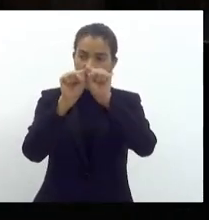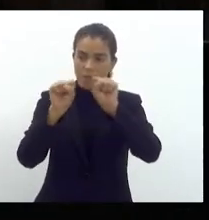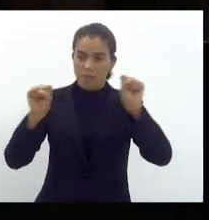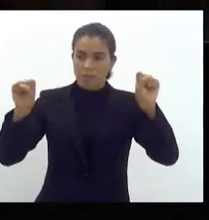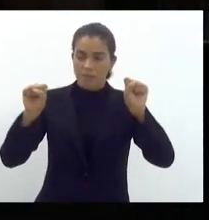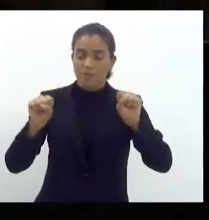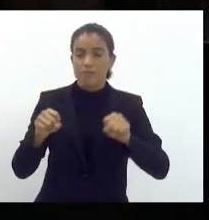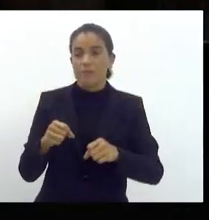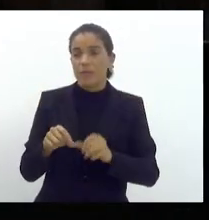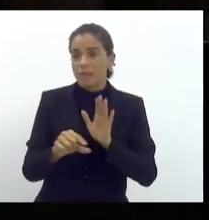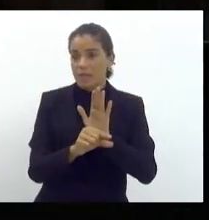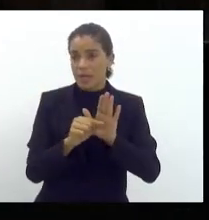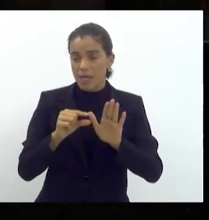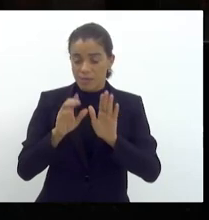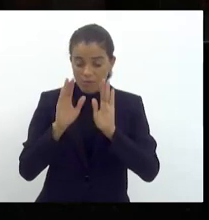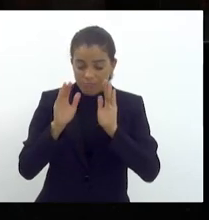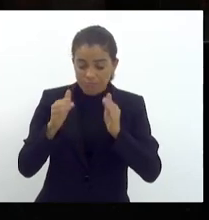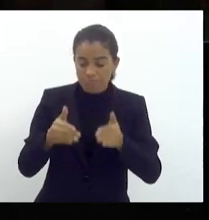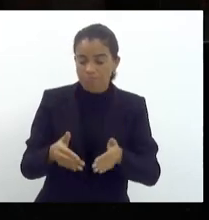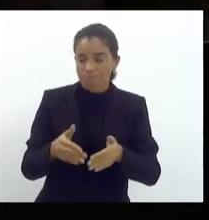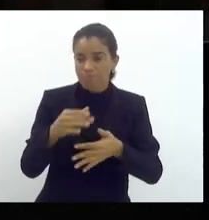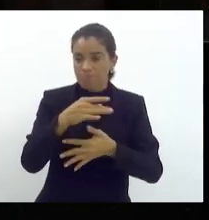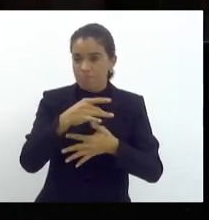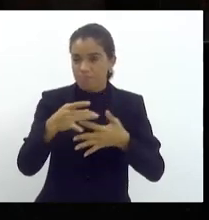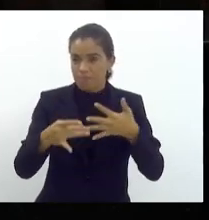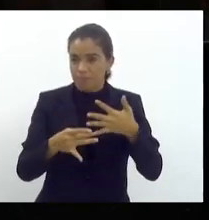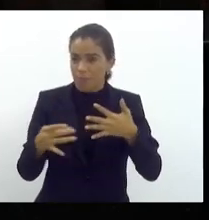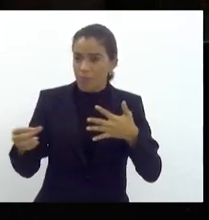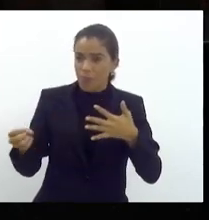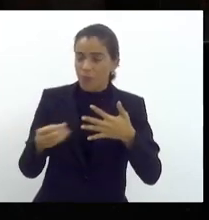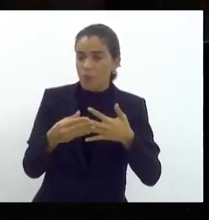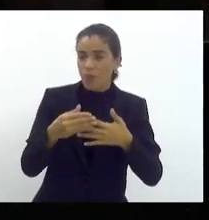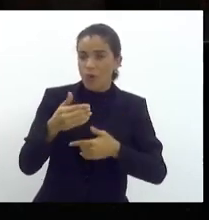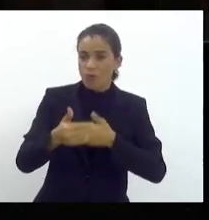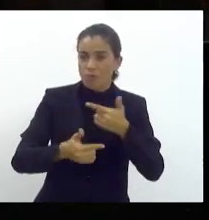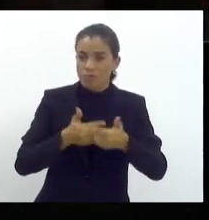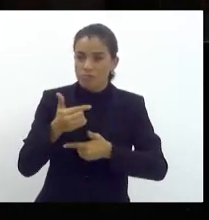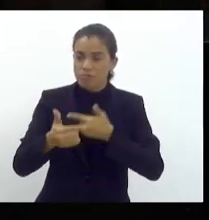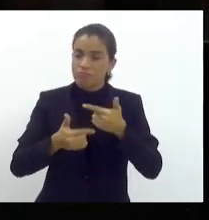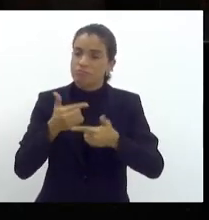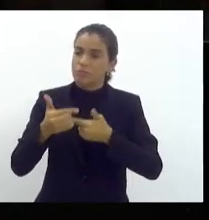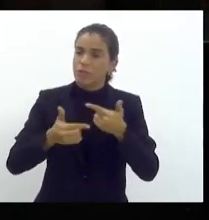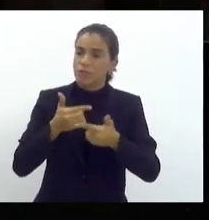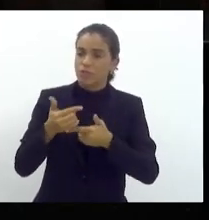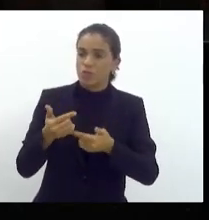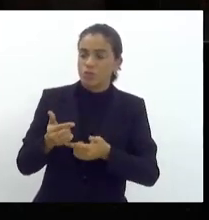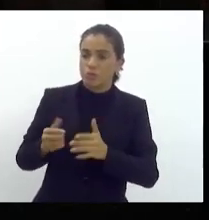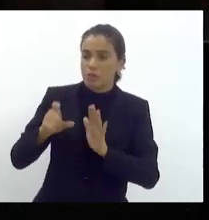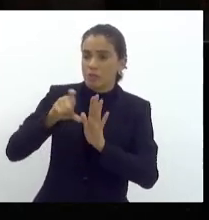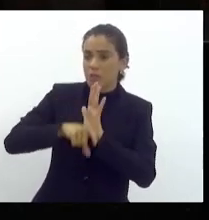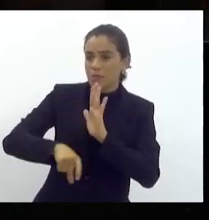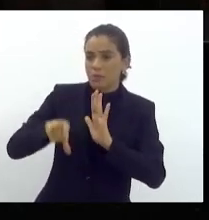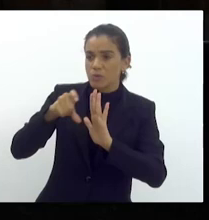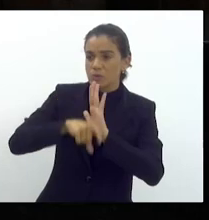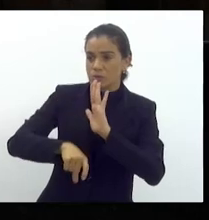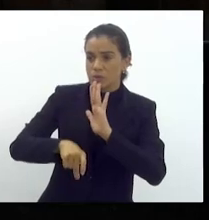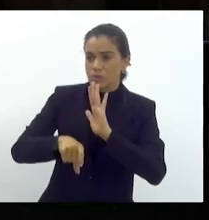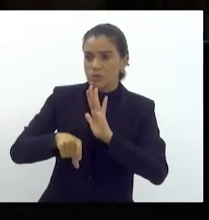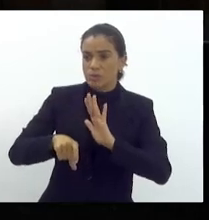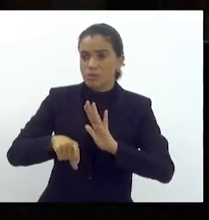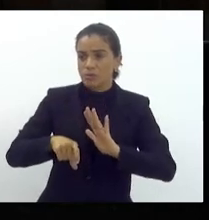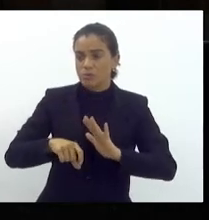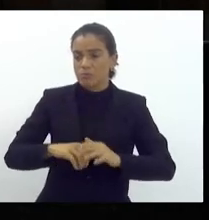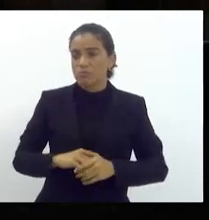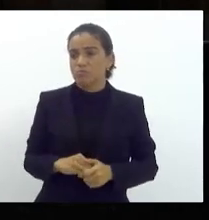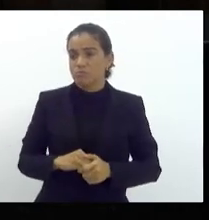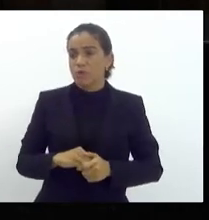a emenda específica novas operações que serão objetos de tributação adicional de mais dois